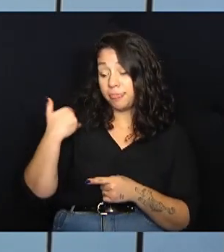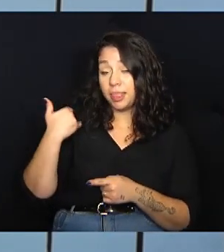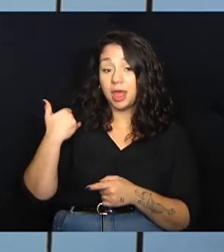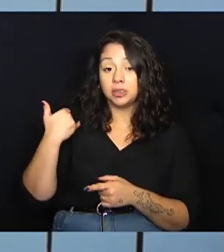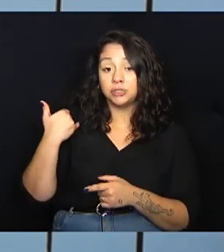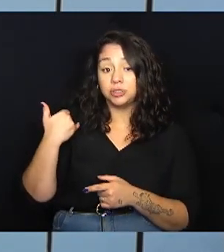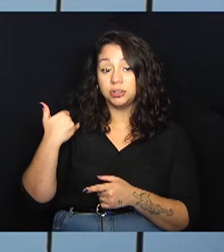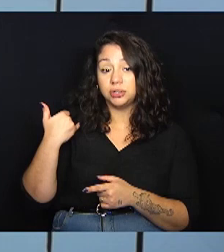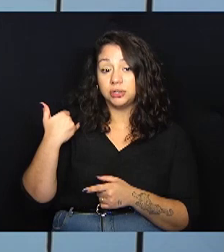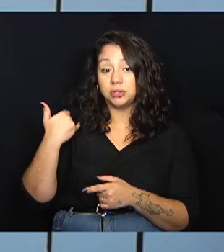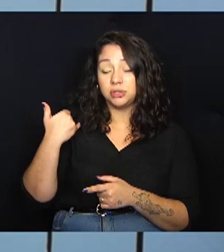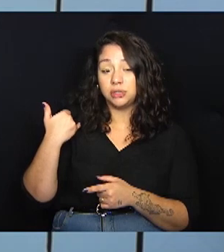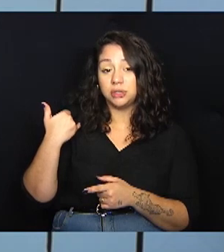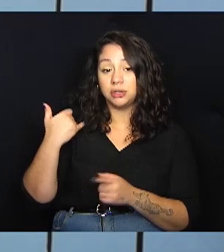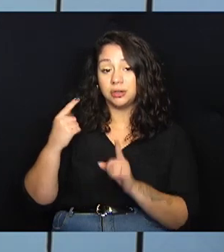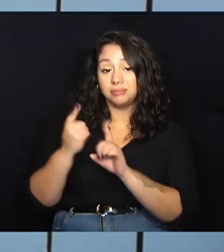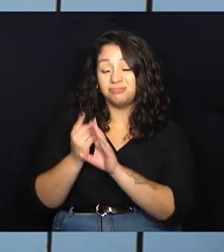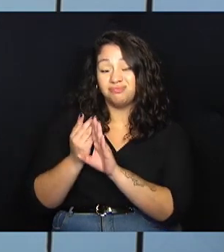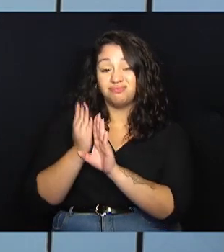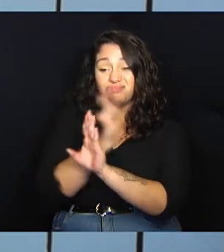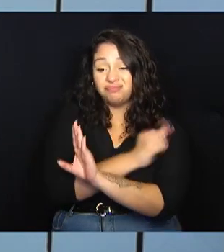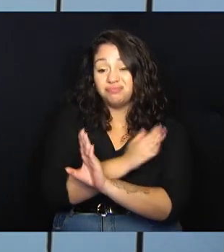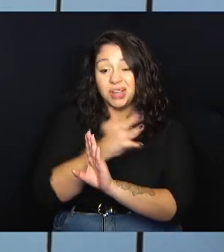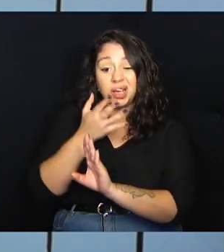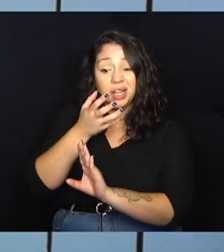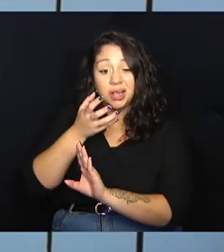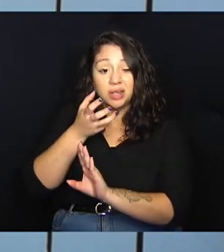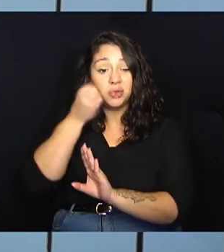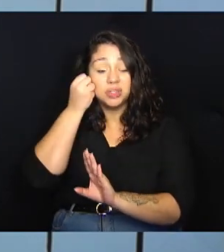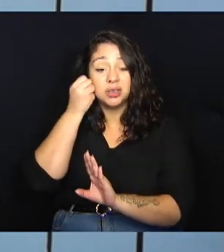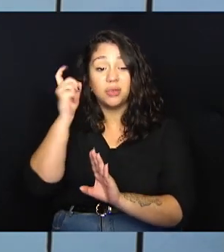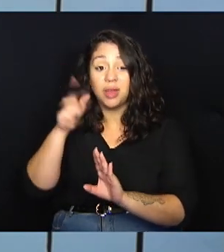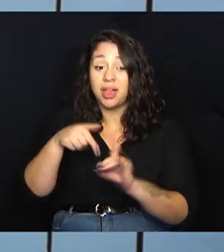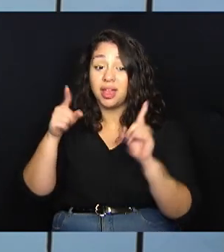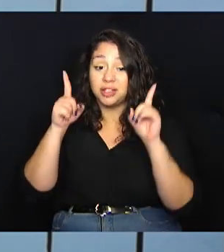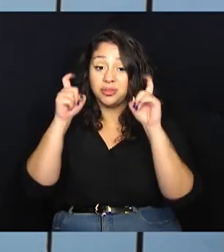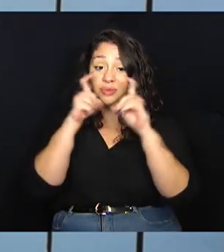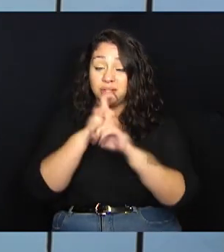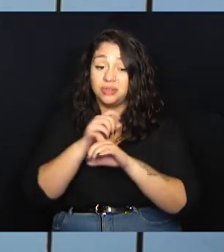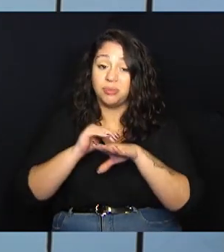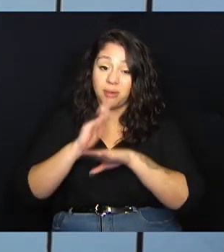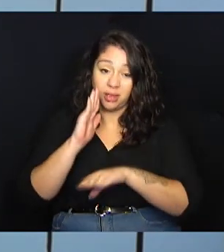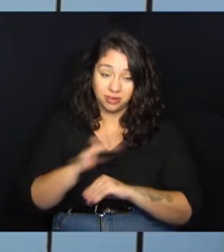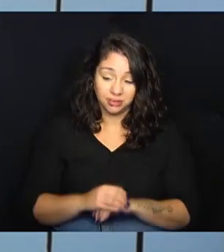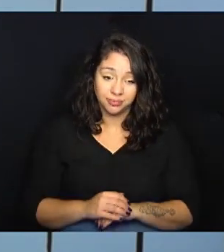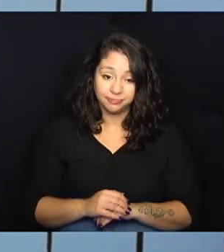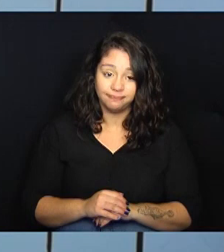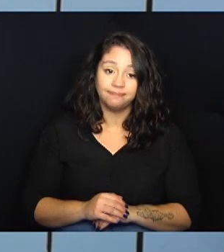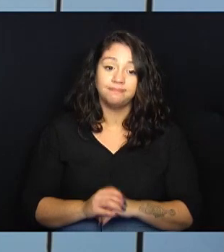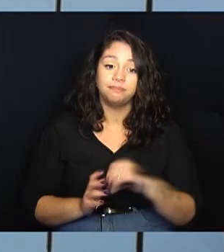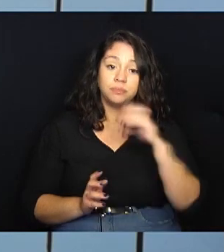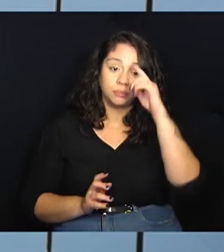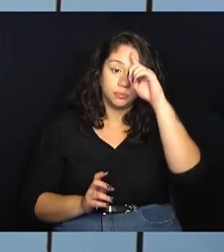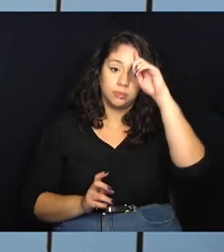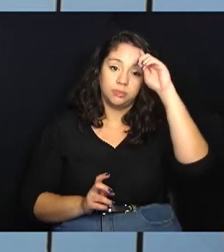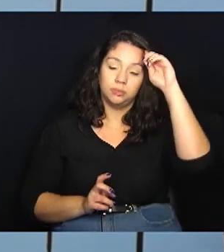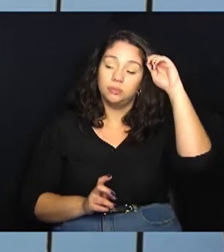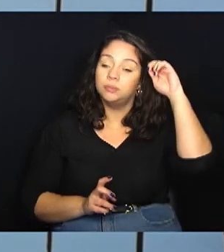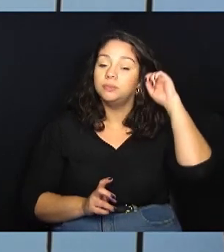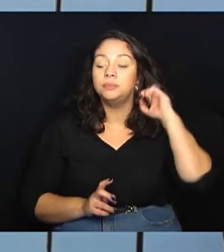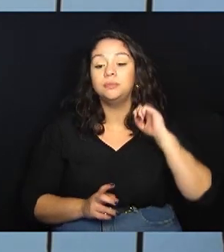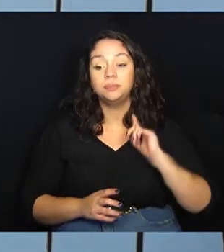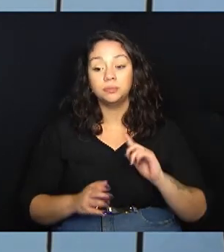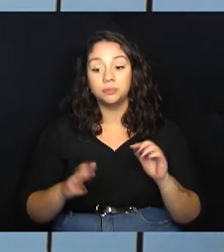que a adoção ela fica cada dia mais distante. Mais distante. Mais distante, em caso de